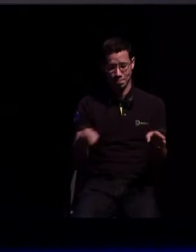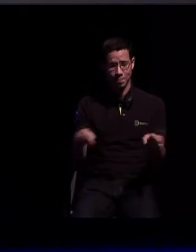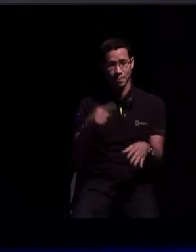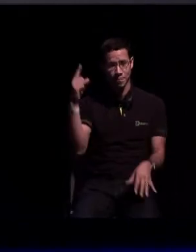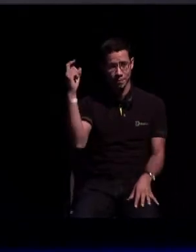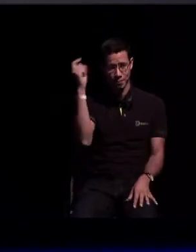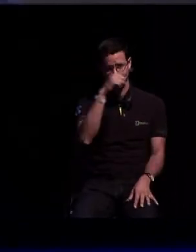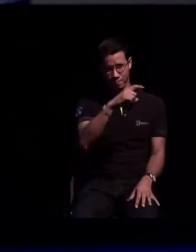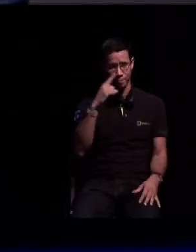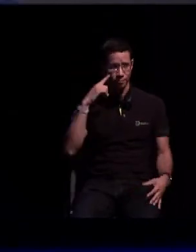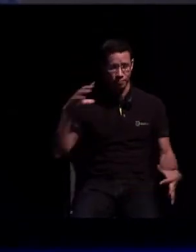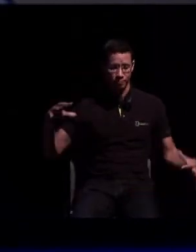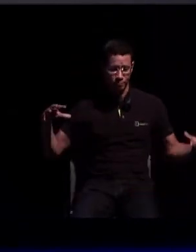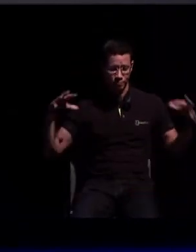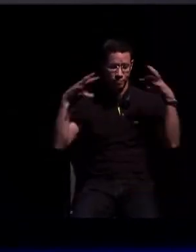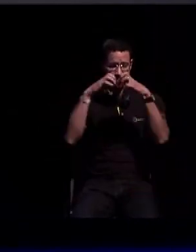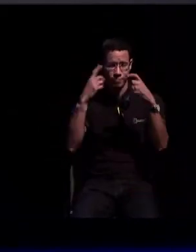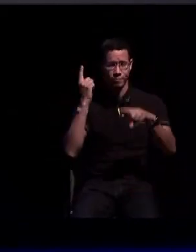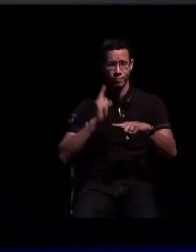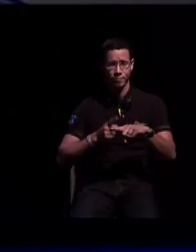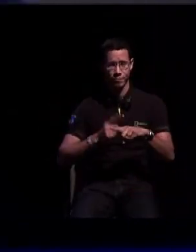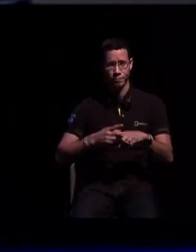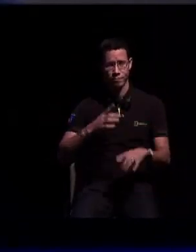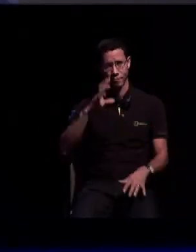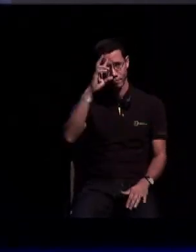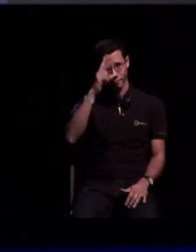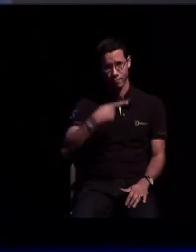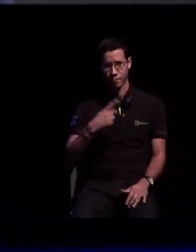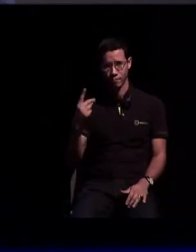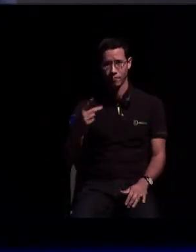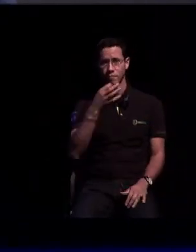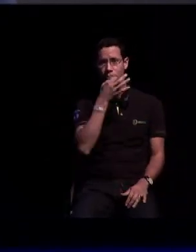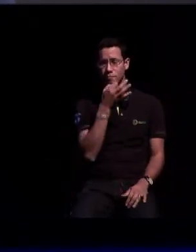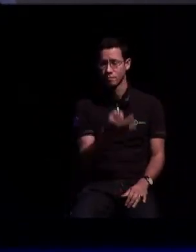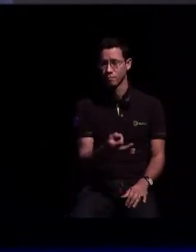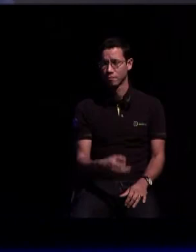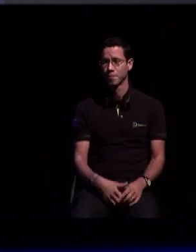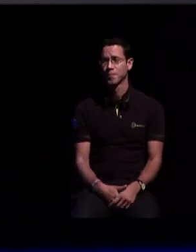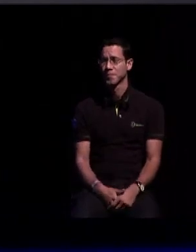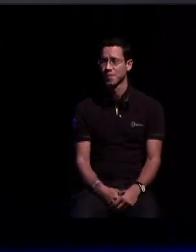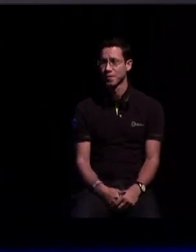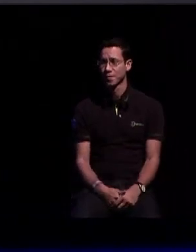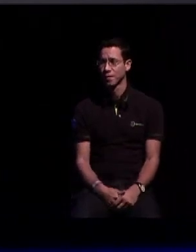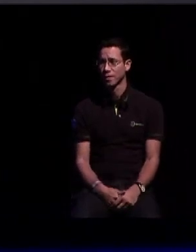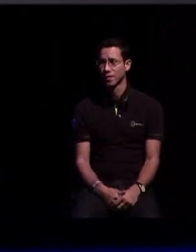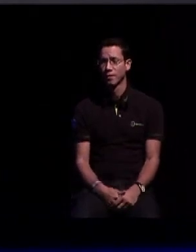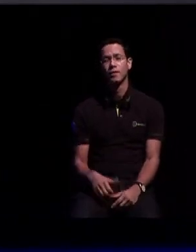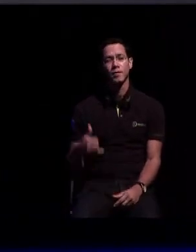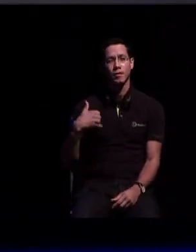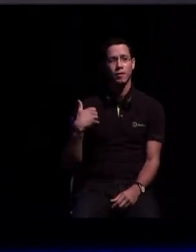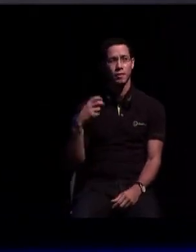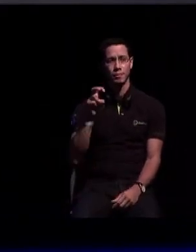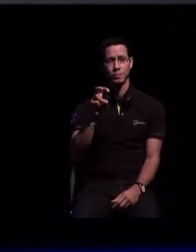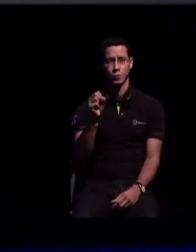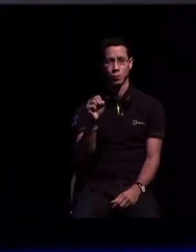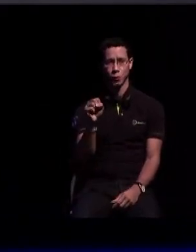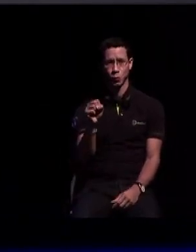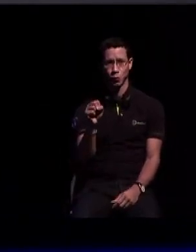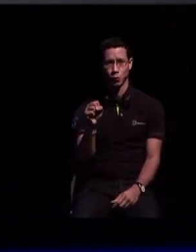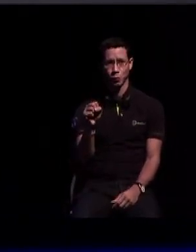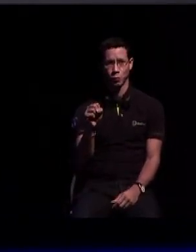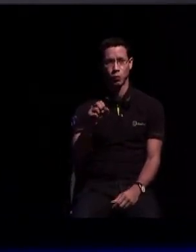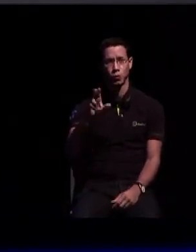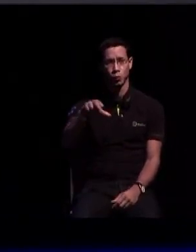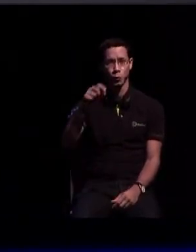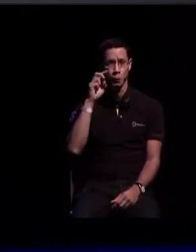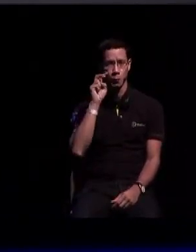difícil, negro, diria eu, na minha opinião, obviamente, nossa história. Eu tenho 58 anos, nunca vi pior.